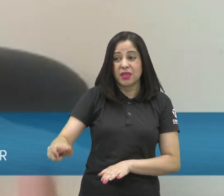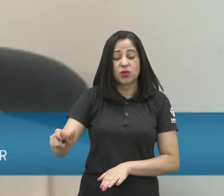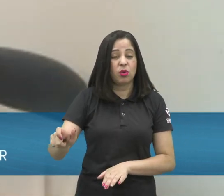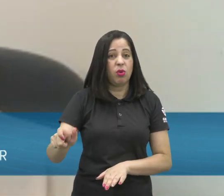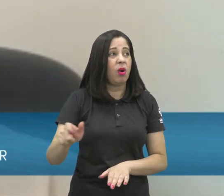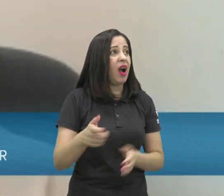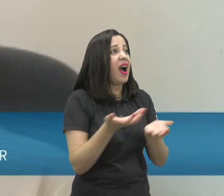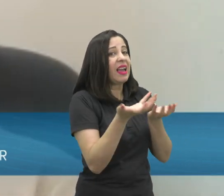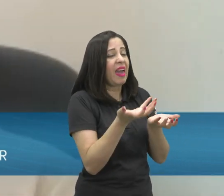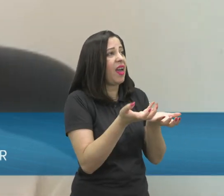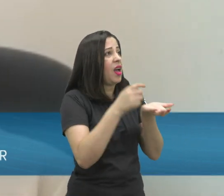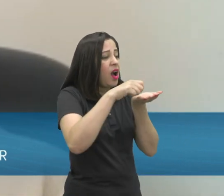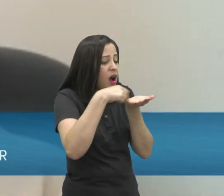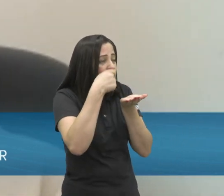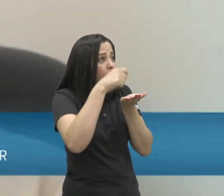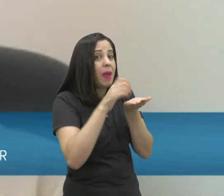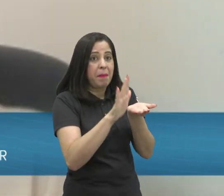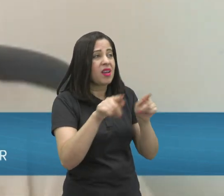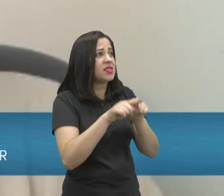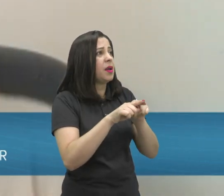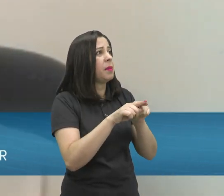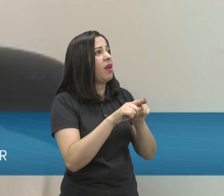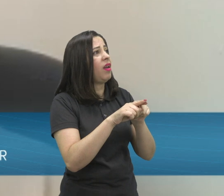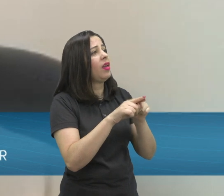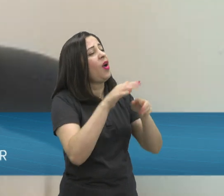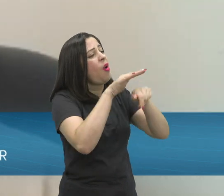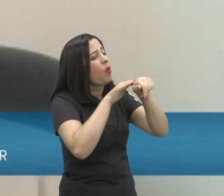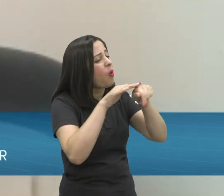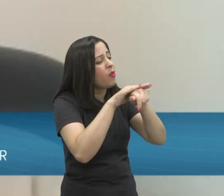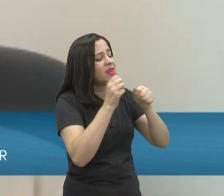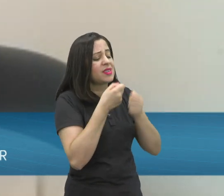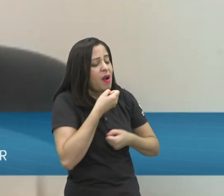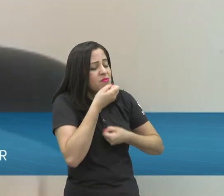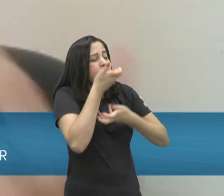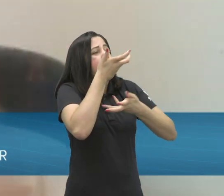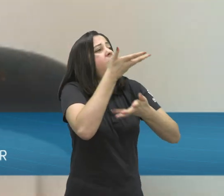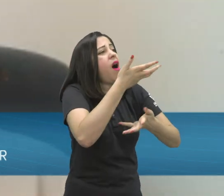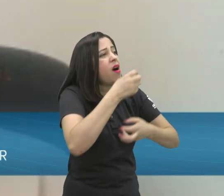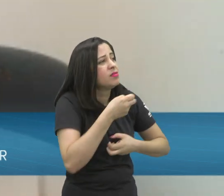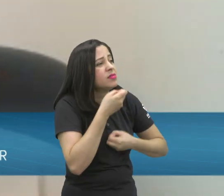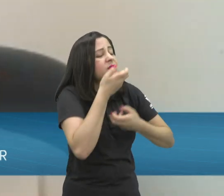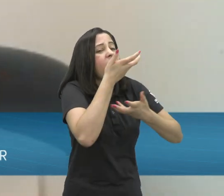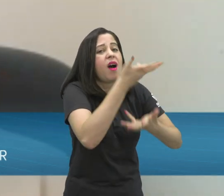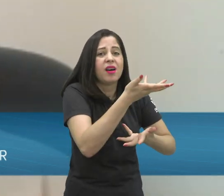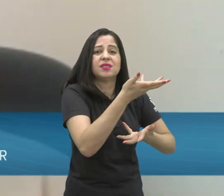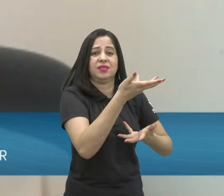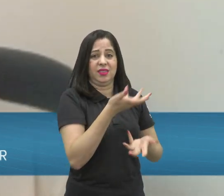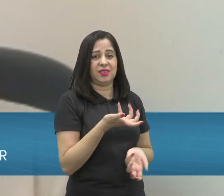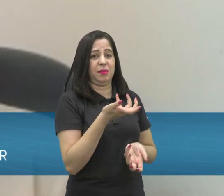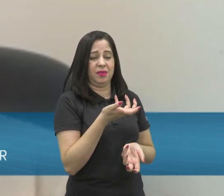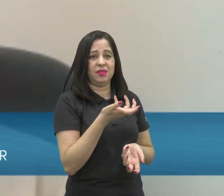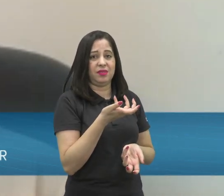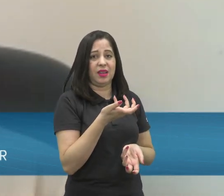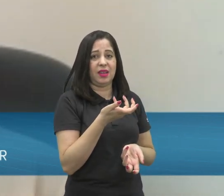um papo, ou alguém que estivesse ali atuando, não apenas dando material, mas fornecendo o subsídio humano, que é